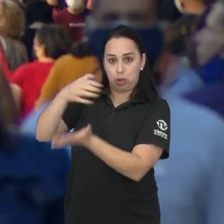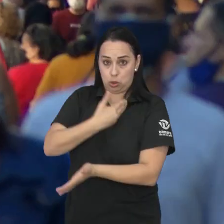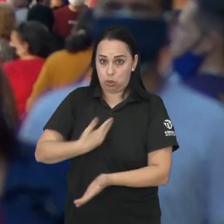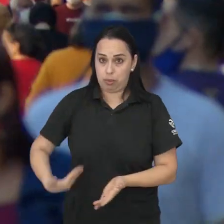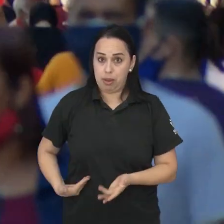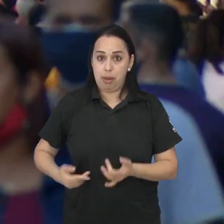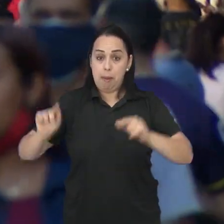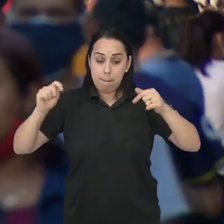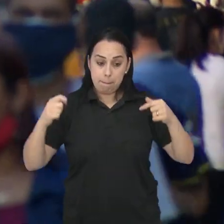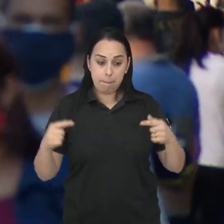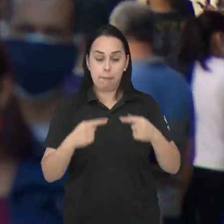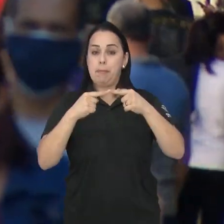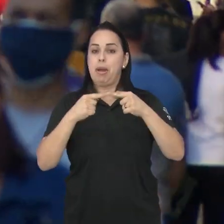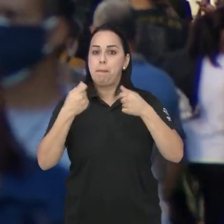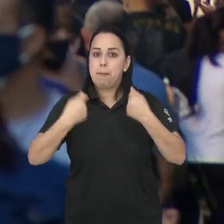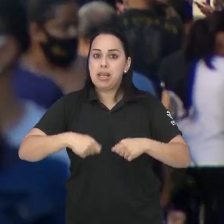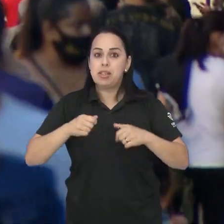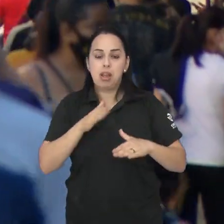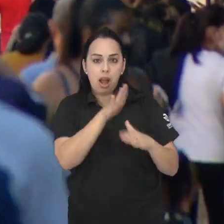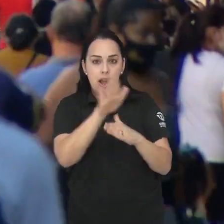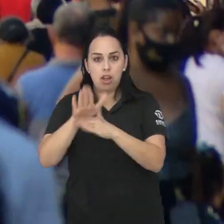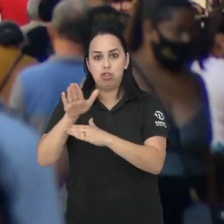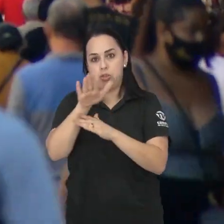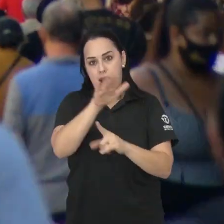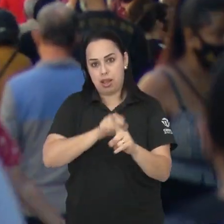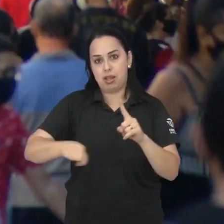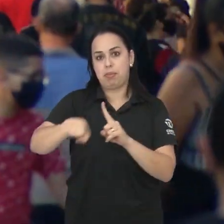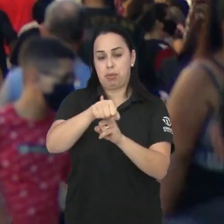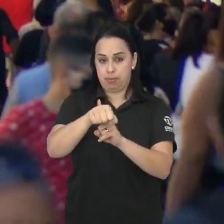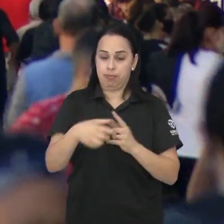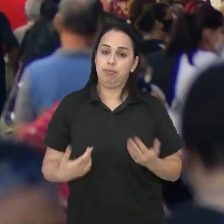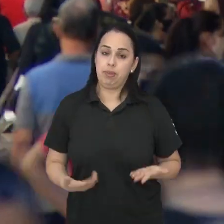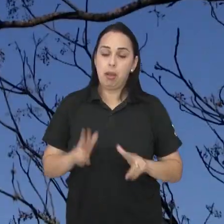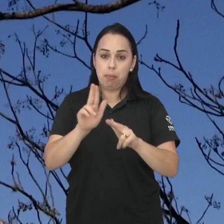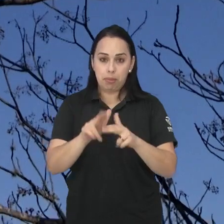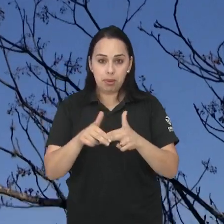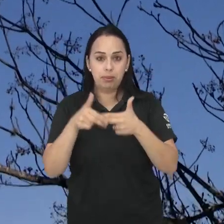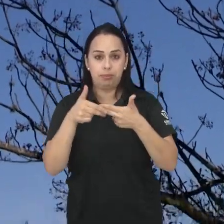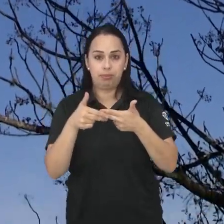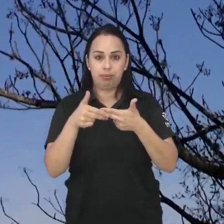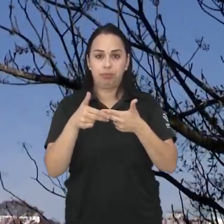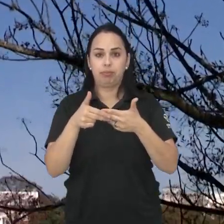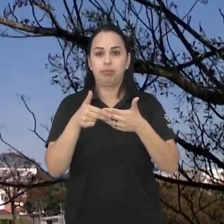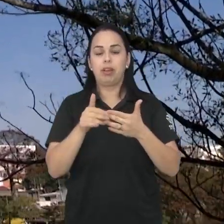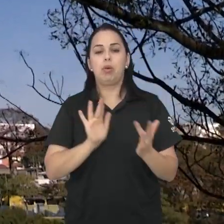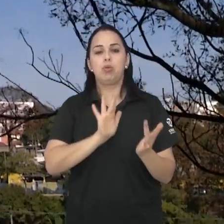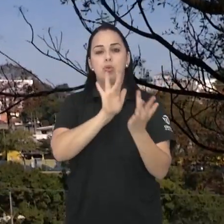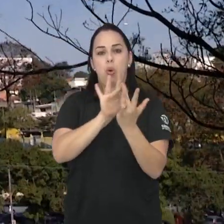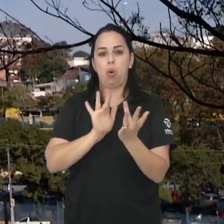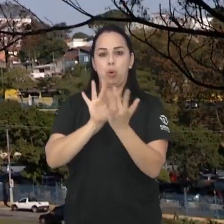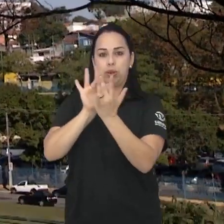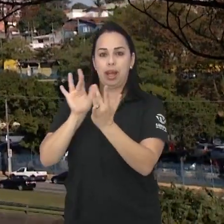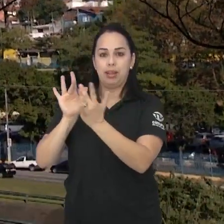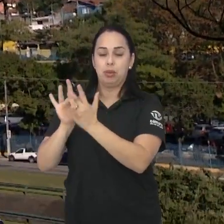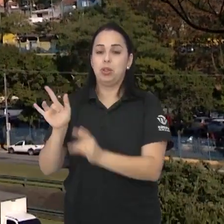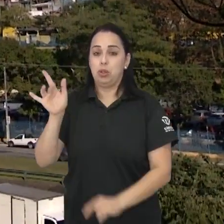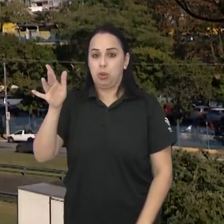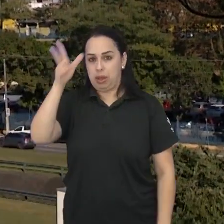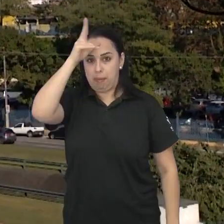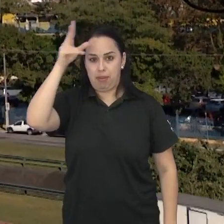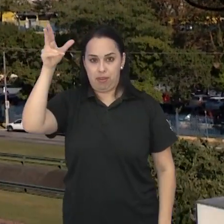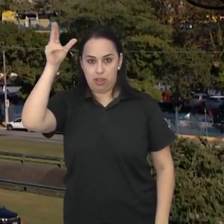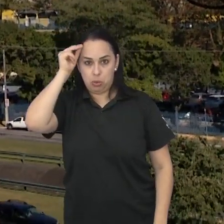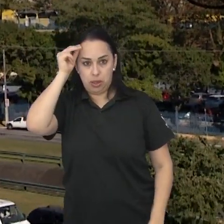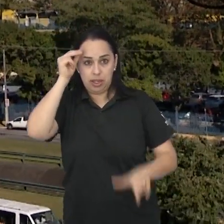governo devem trabalhar para atender às necessidades da população. Por isso, os canais de comunicação entre